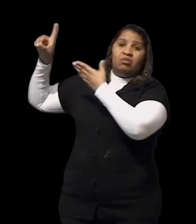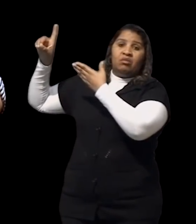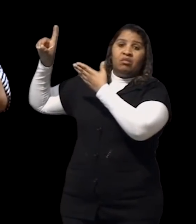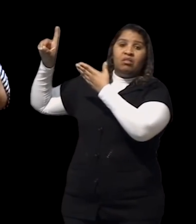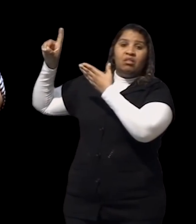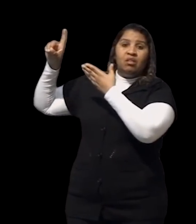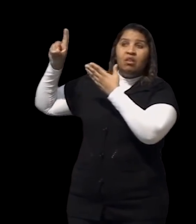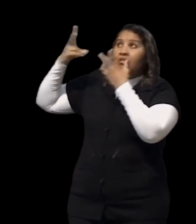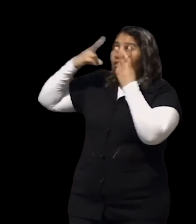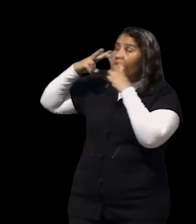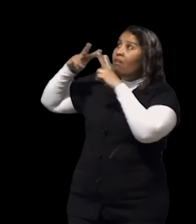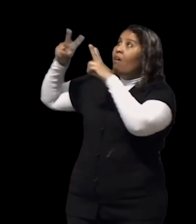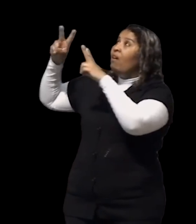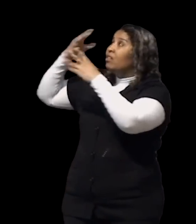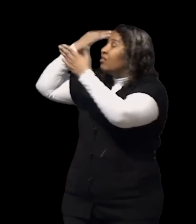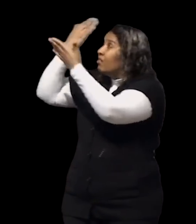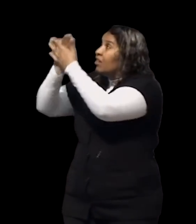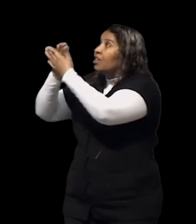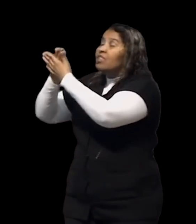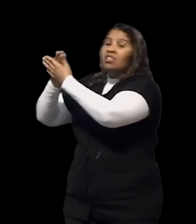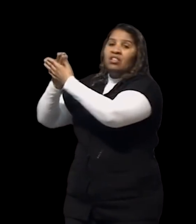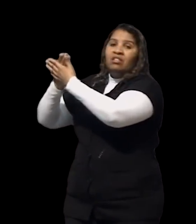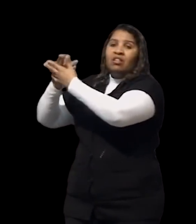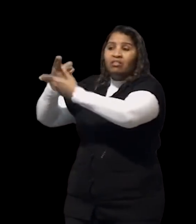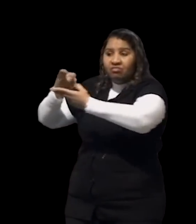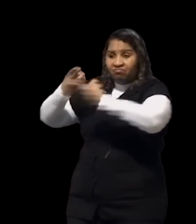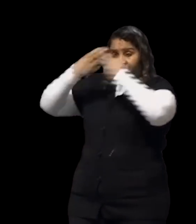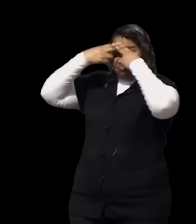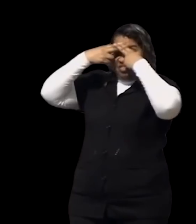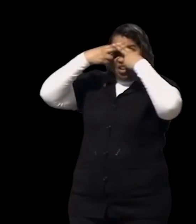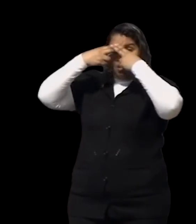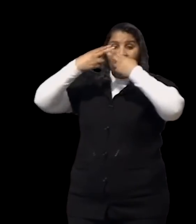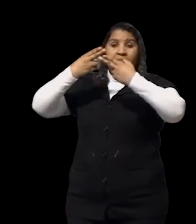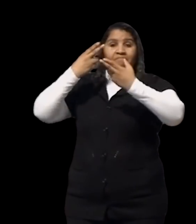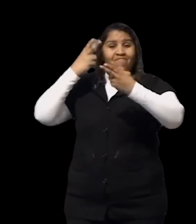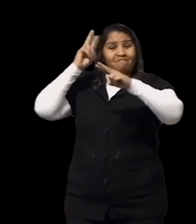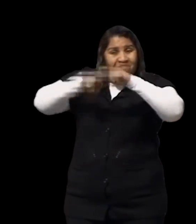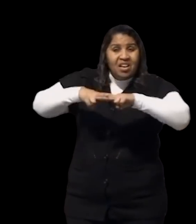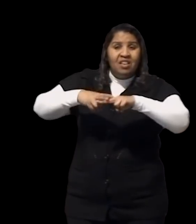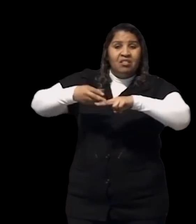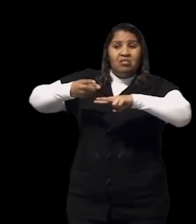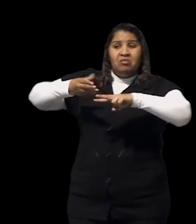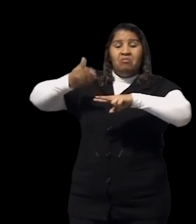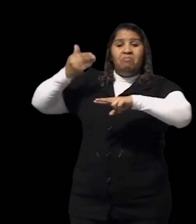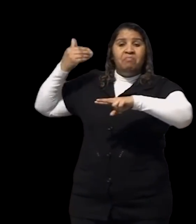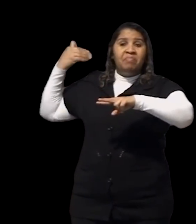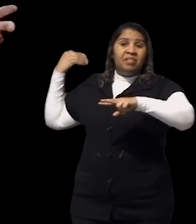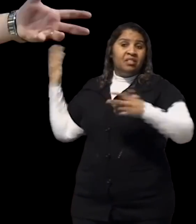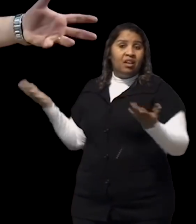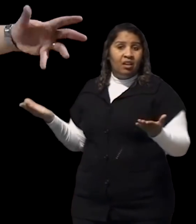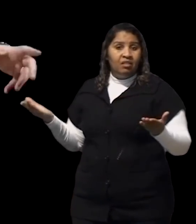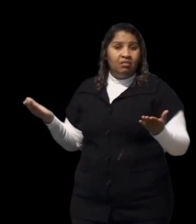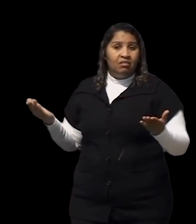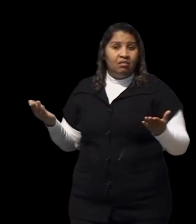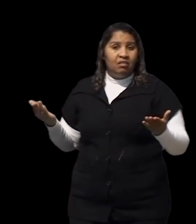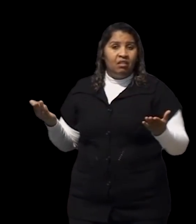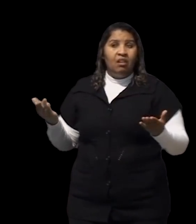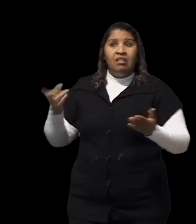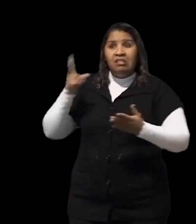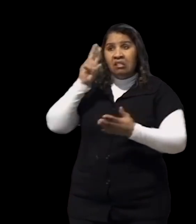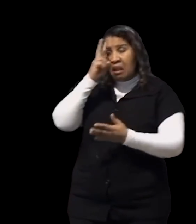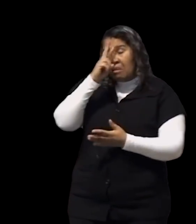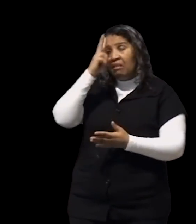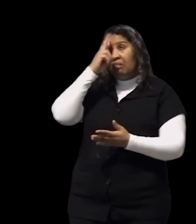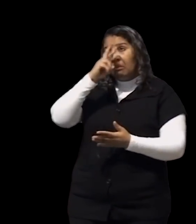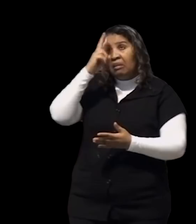fotos do Senhor eles ficam enjaulados daquele passado deles que é conhecido E aí gente que fica presa nas